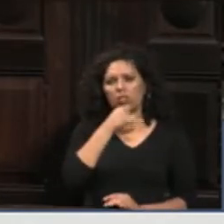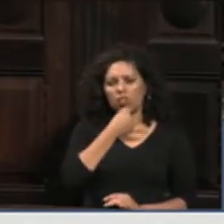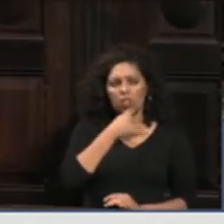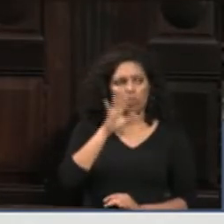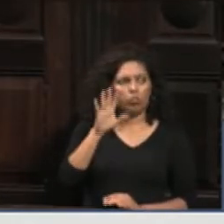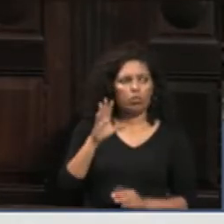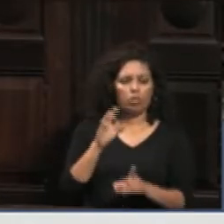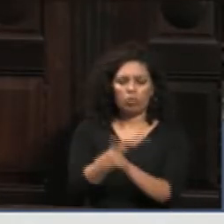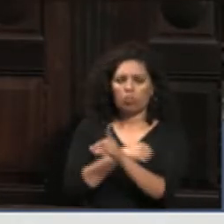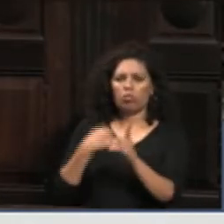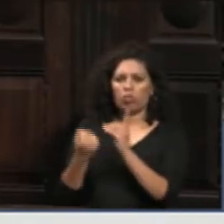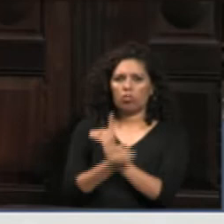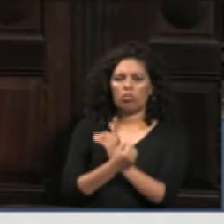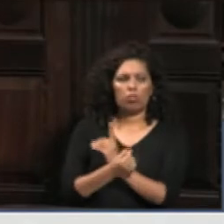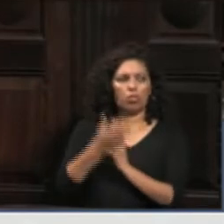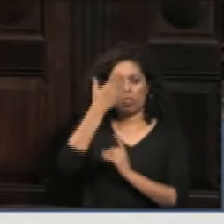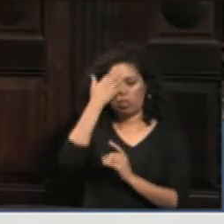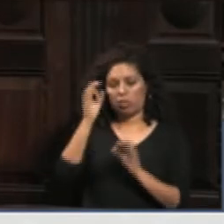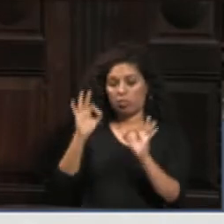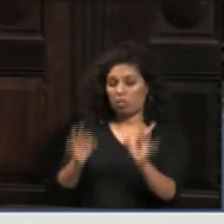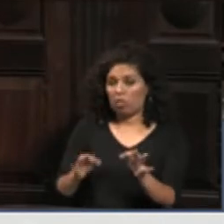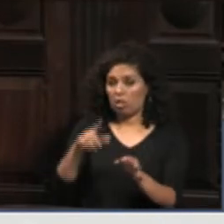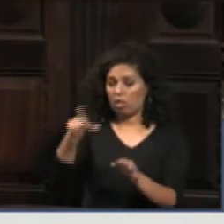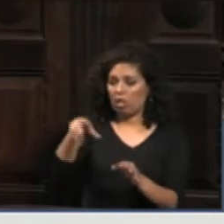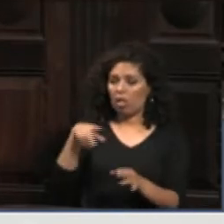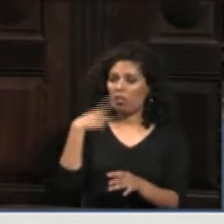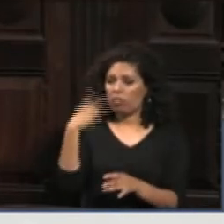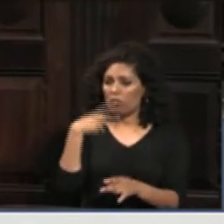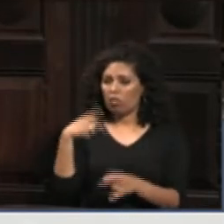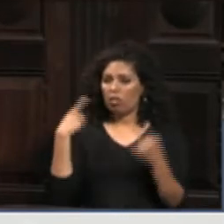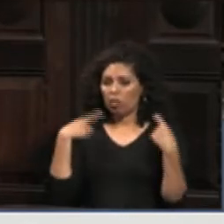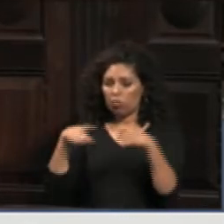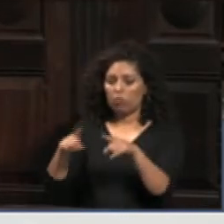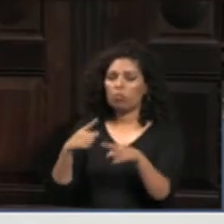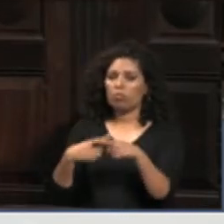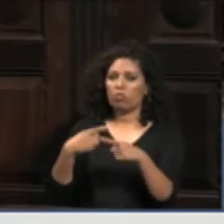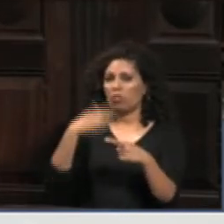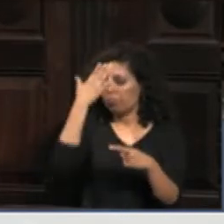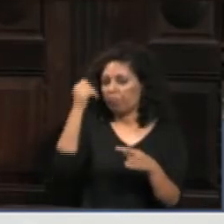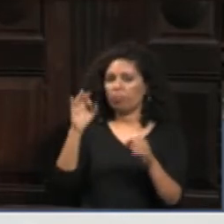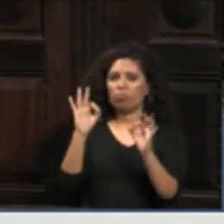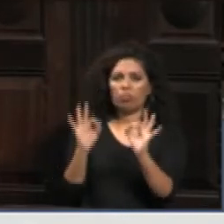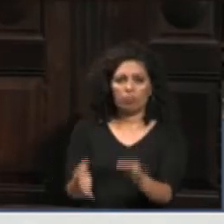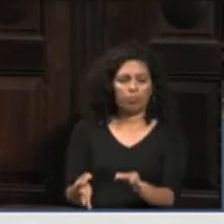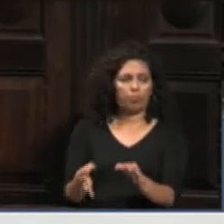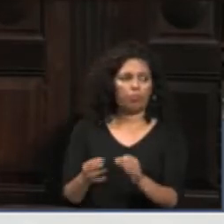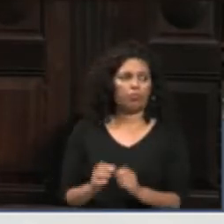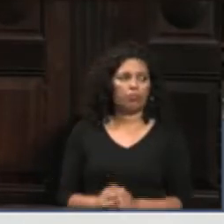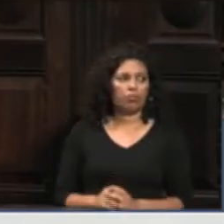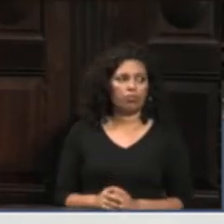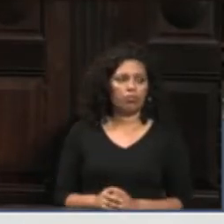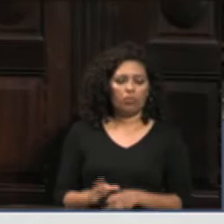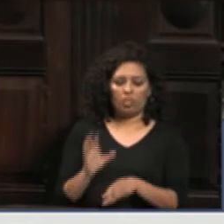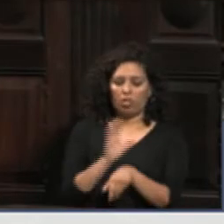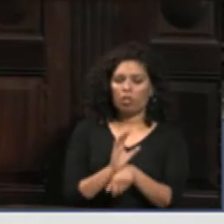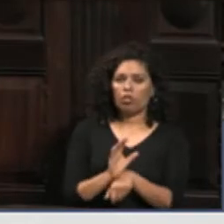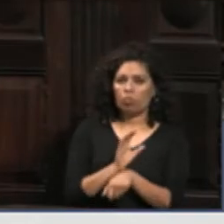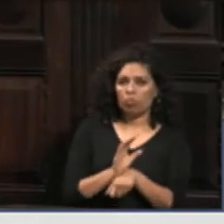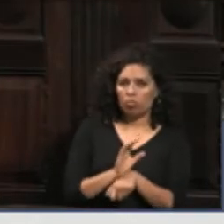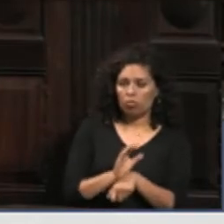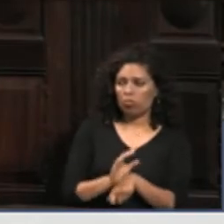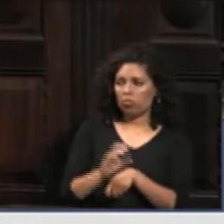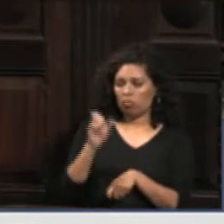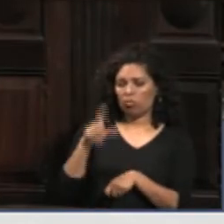tem razão nas cobranças, ela muitas vezes sequer entende a questão da Constituição. Eles até